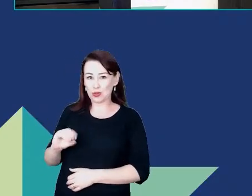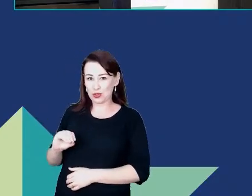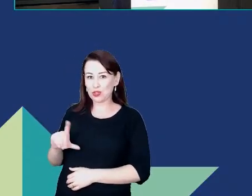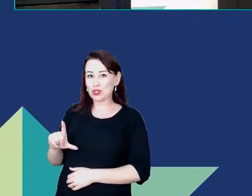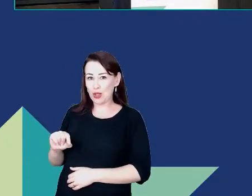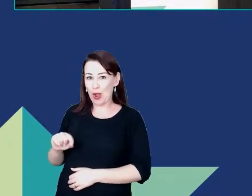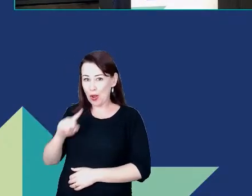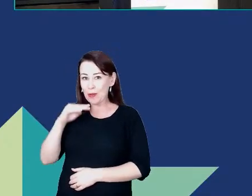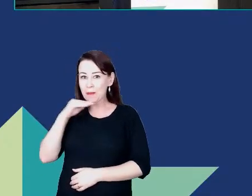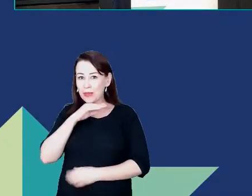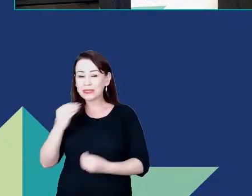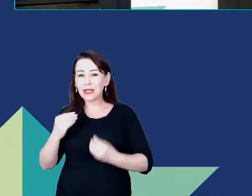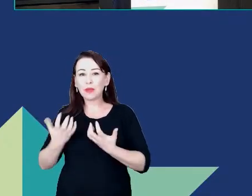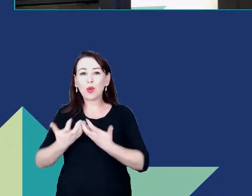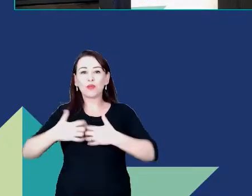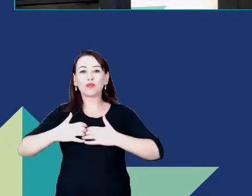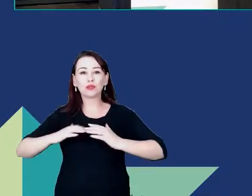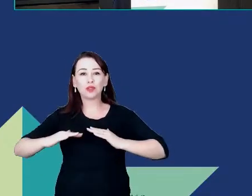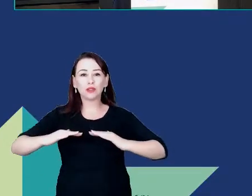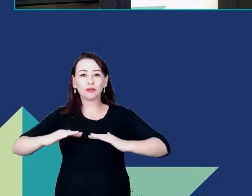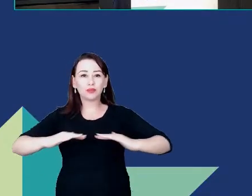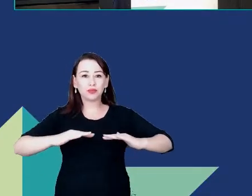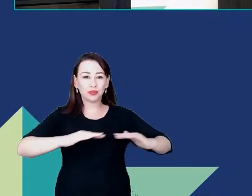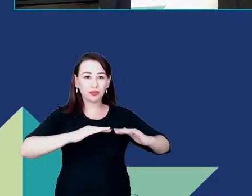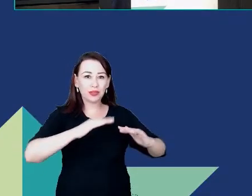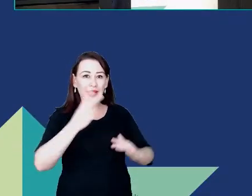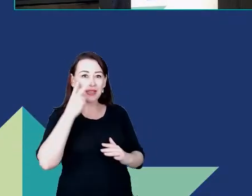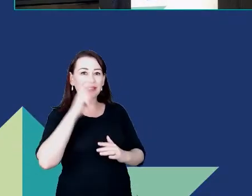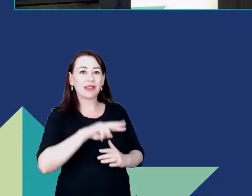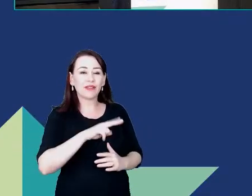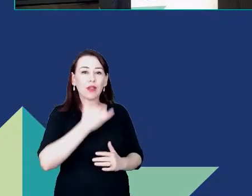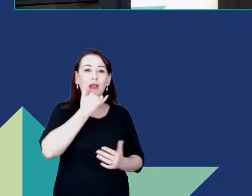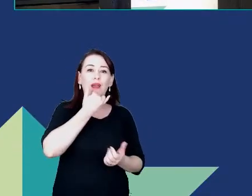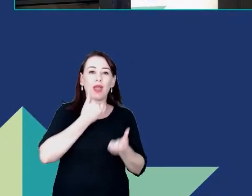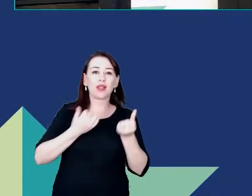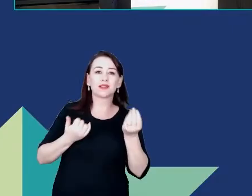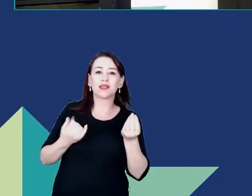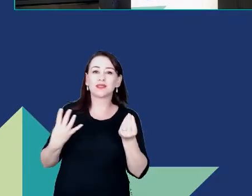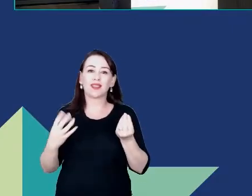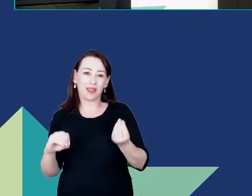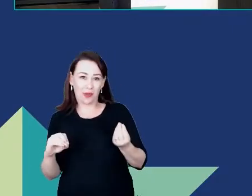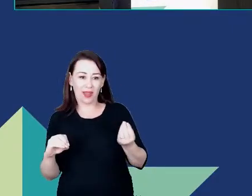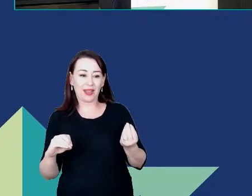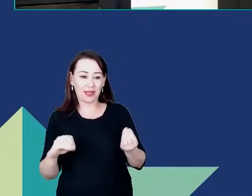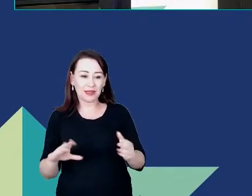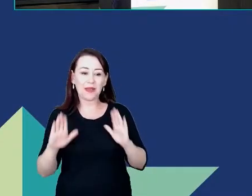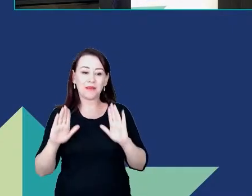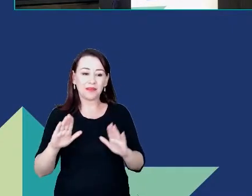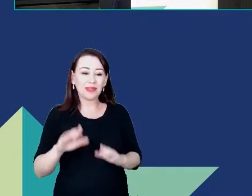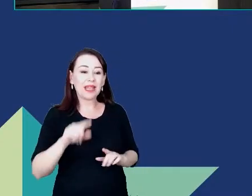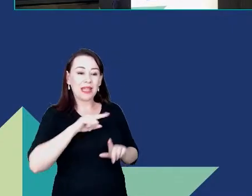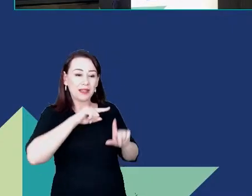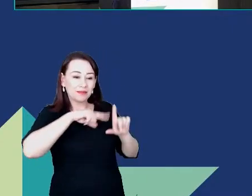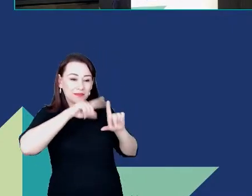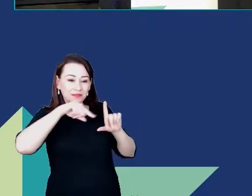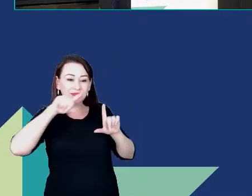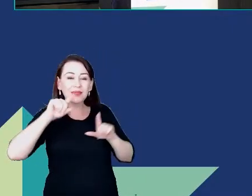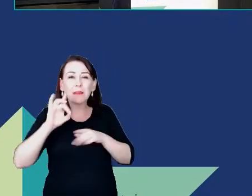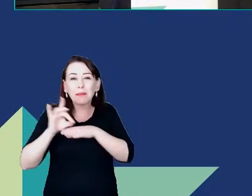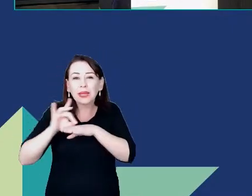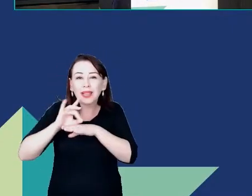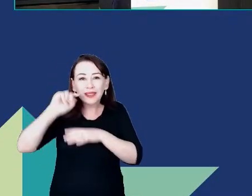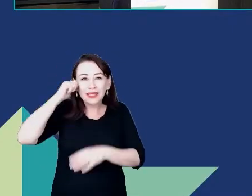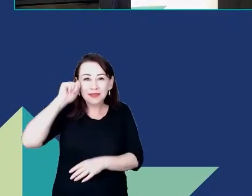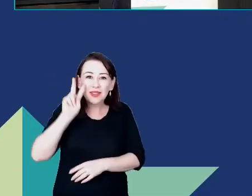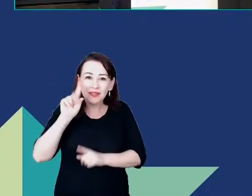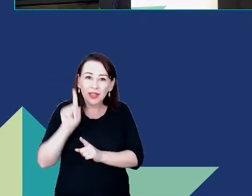lá no rejeito 60-40, né? Aquelas setinhas pretas, né, elas estão indicando a distância